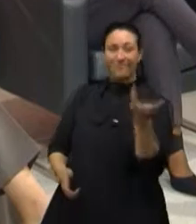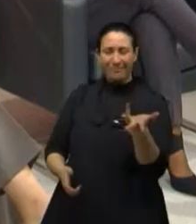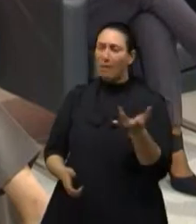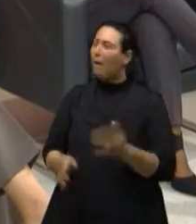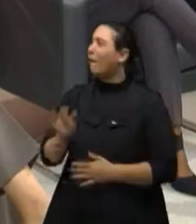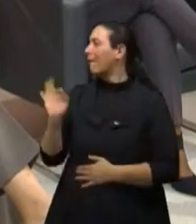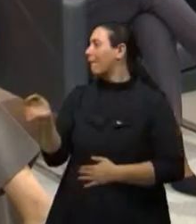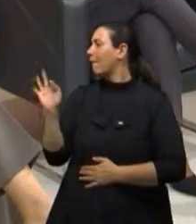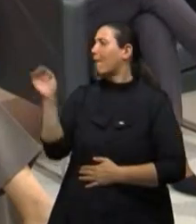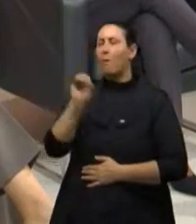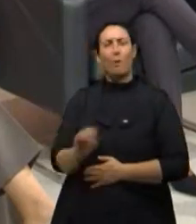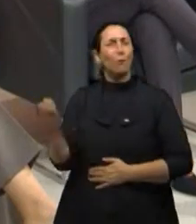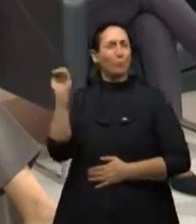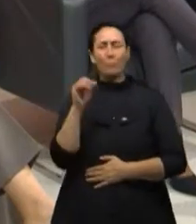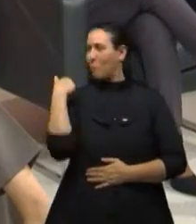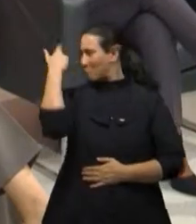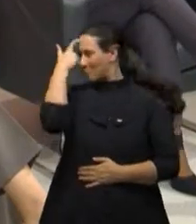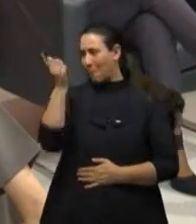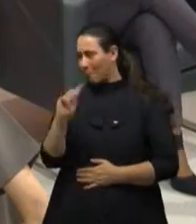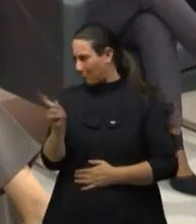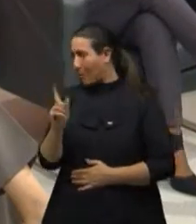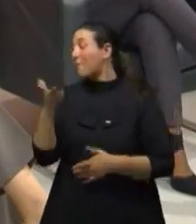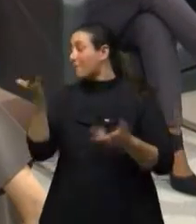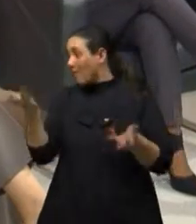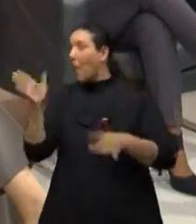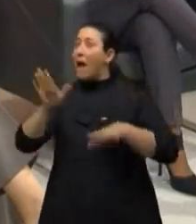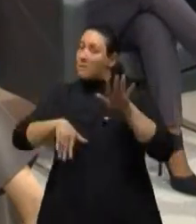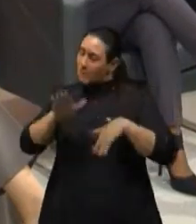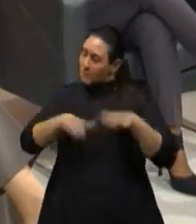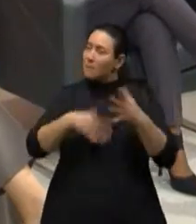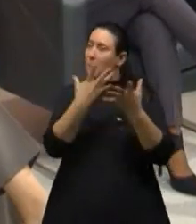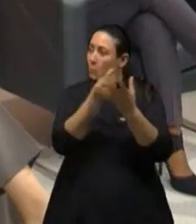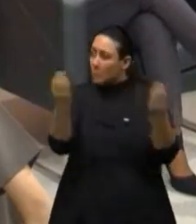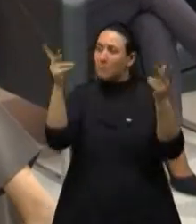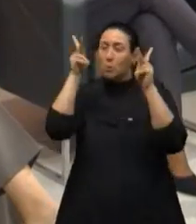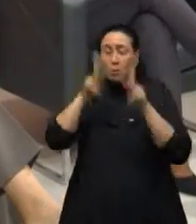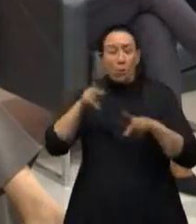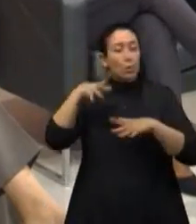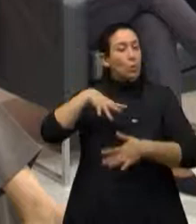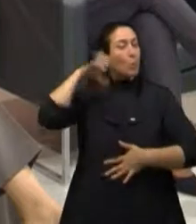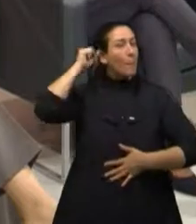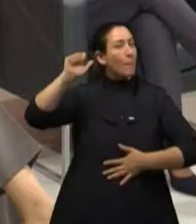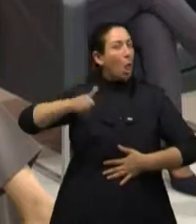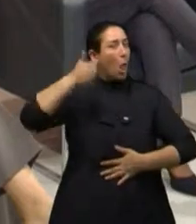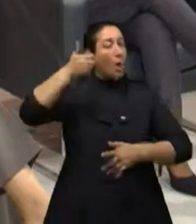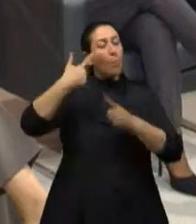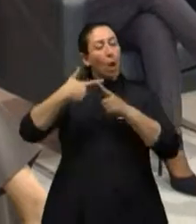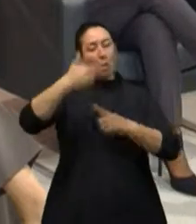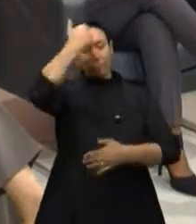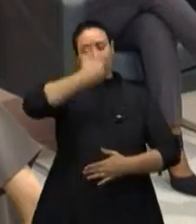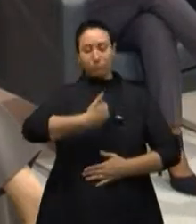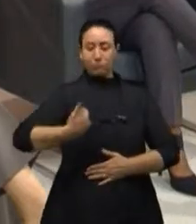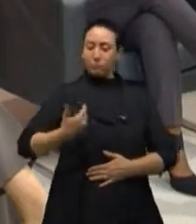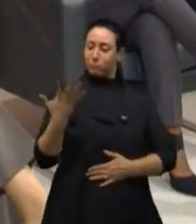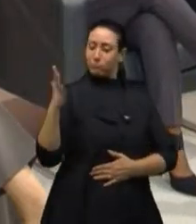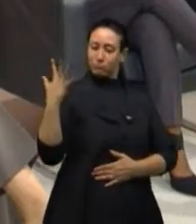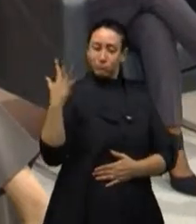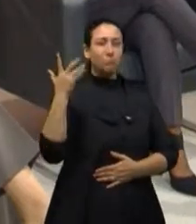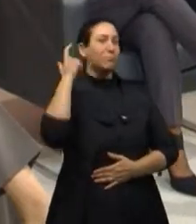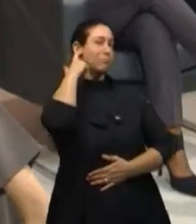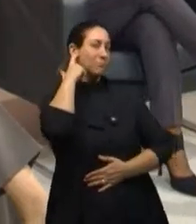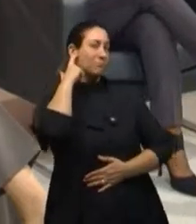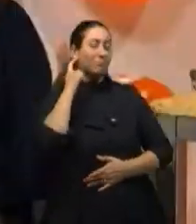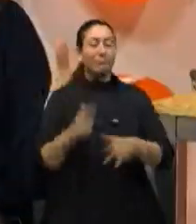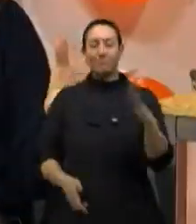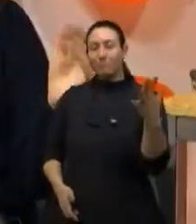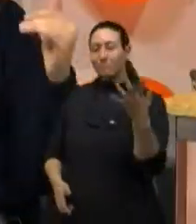sabia então normalmente a gente ouve melhor quem é destro na orelha direita por isso que a gente p mais o telefone aqui isso